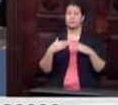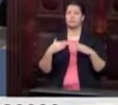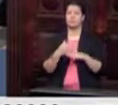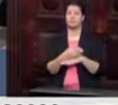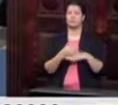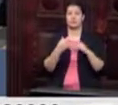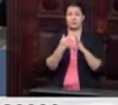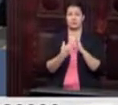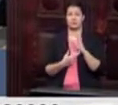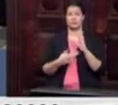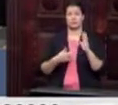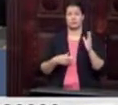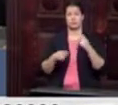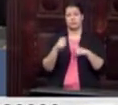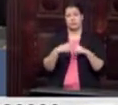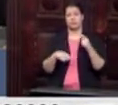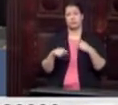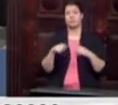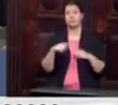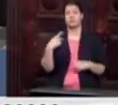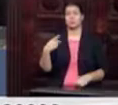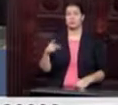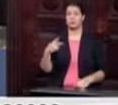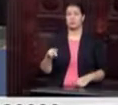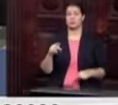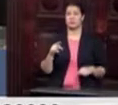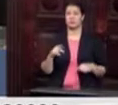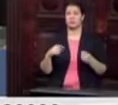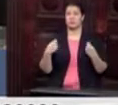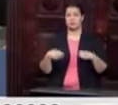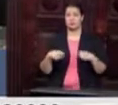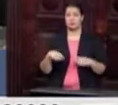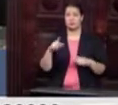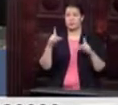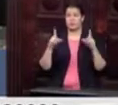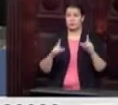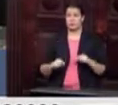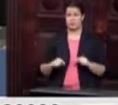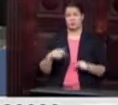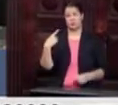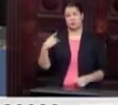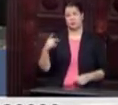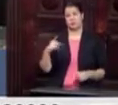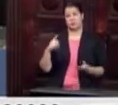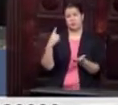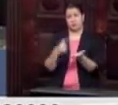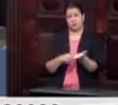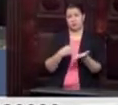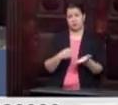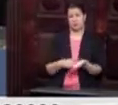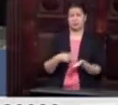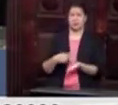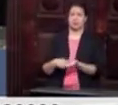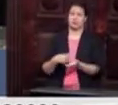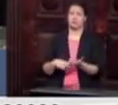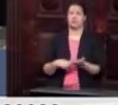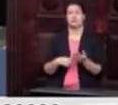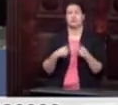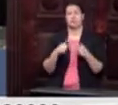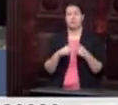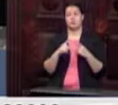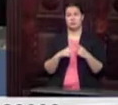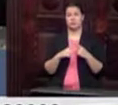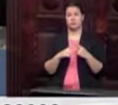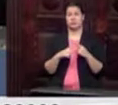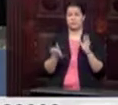de recuperação conterá, no mínimo, a comprovação de, inciso 1º,